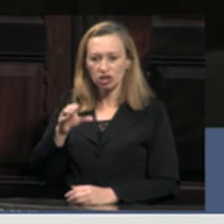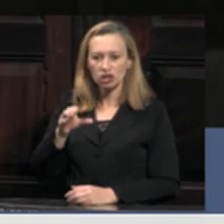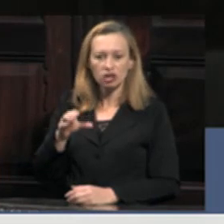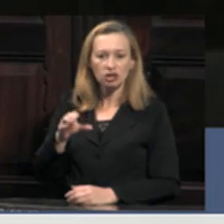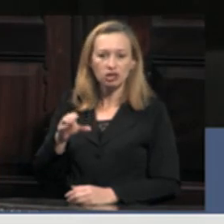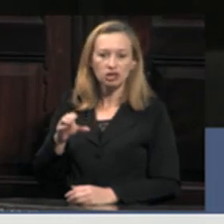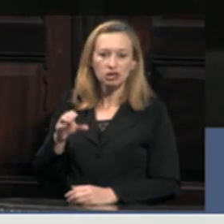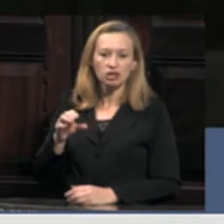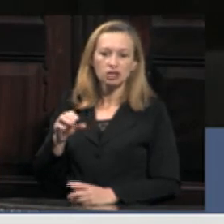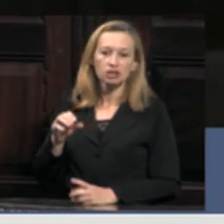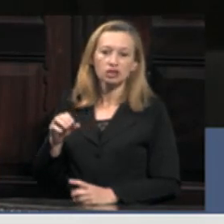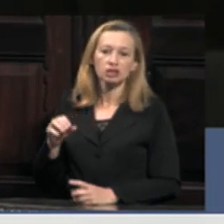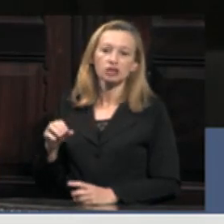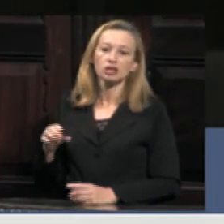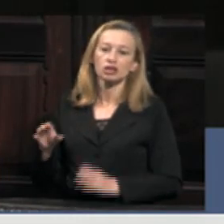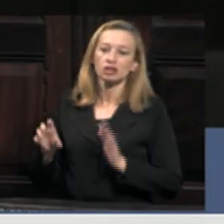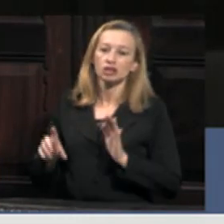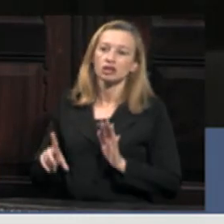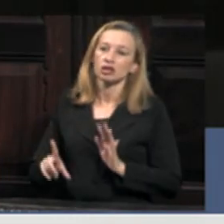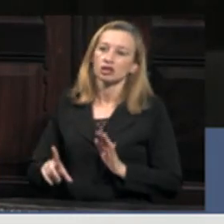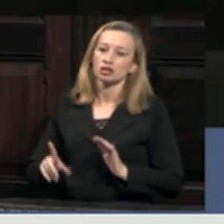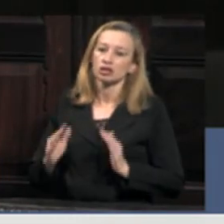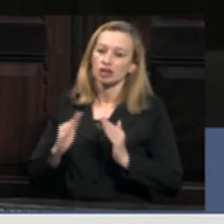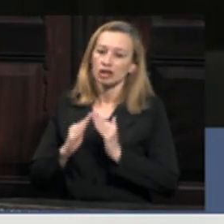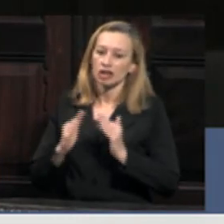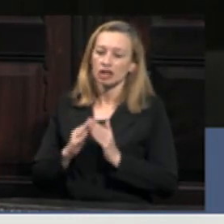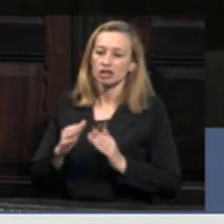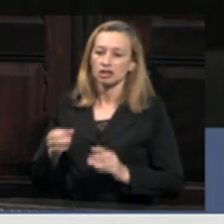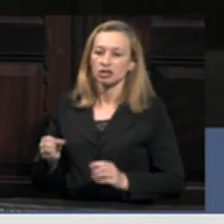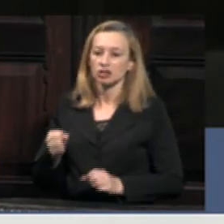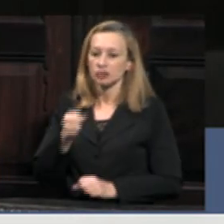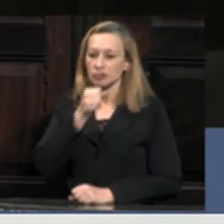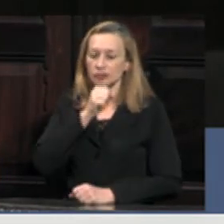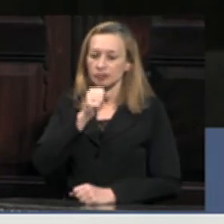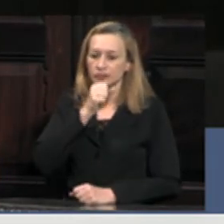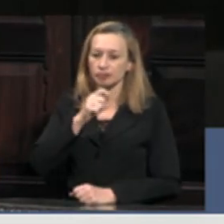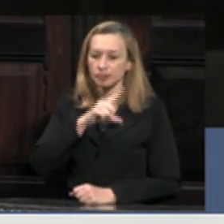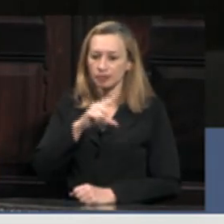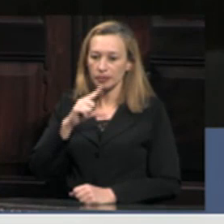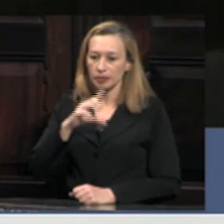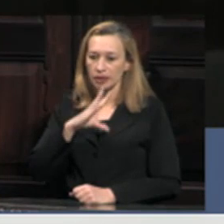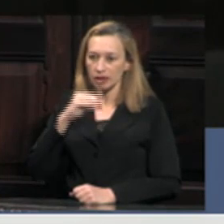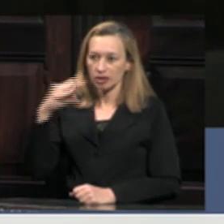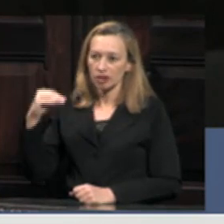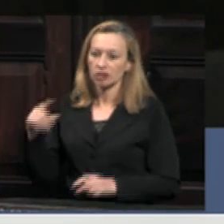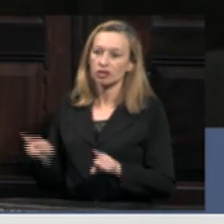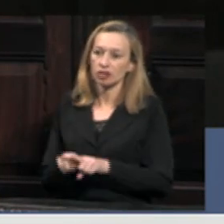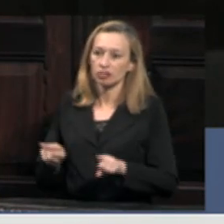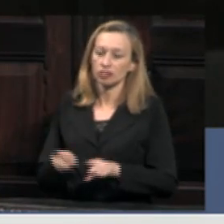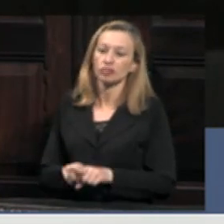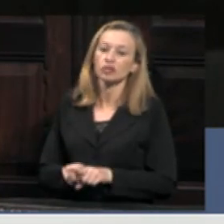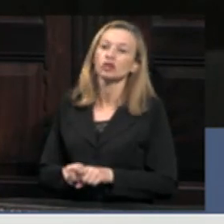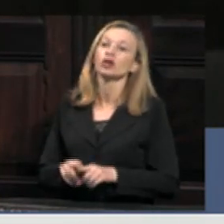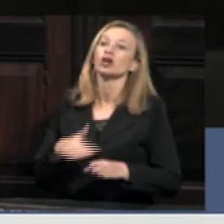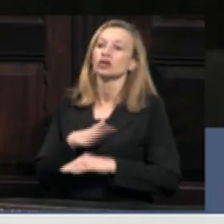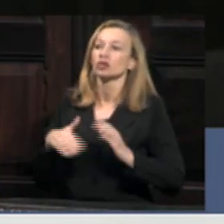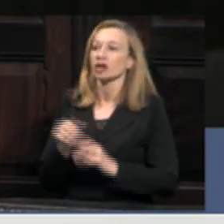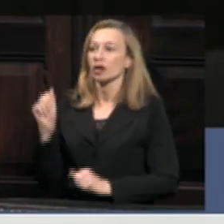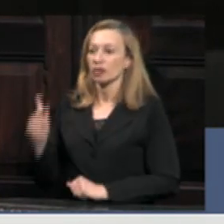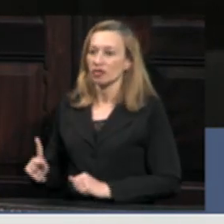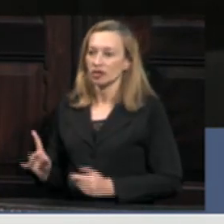Criança, do Adolescente e do Idoso. Parecer da mesa diretora favorável, relator deputado Jânio Mendes. Em votação, os senhores que aprovam nessa